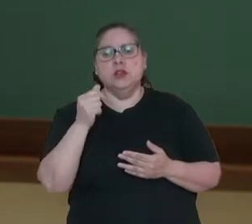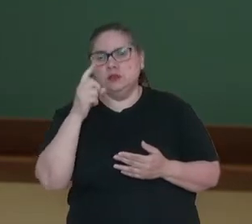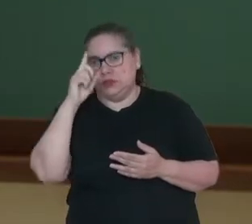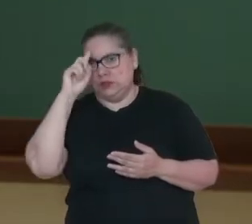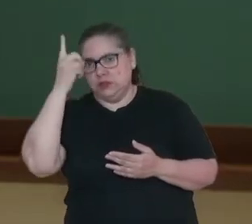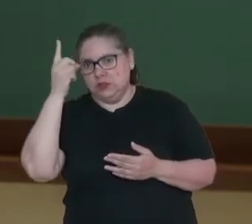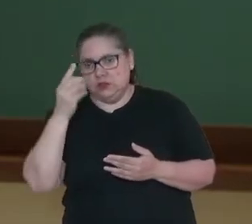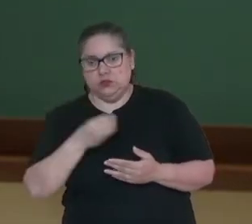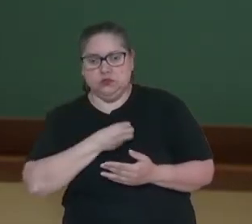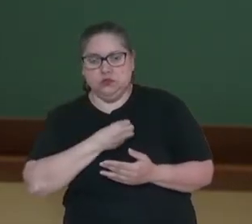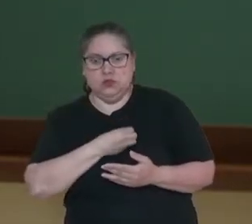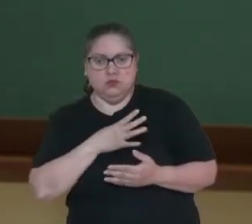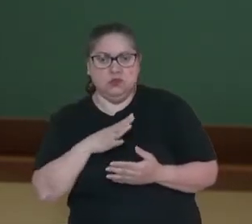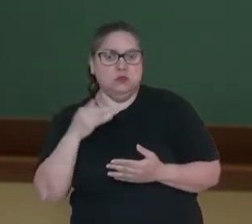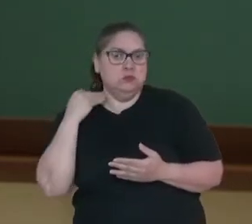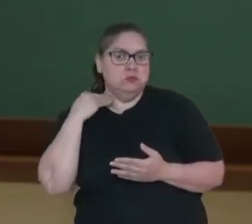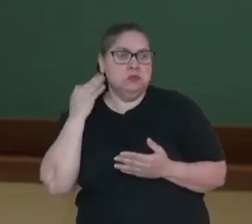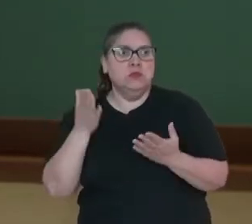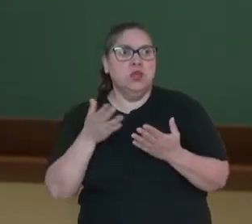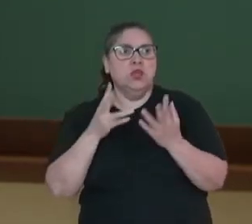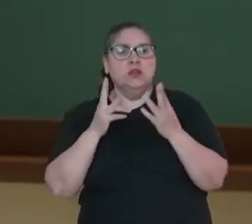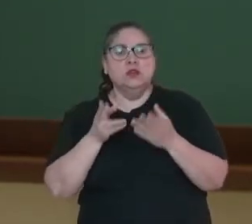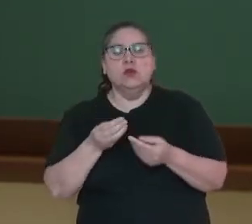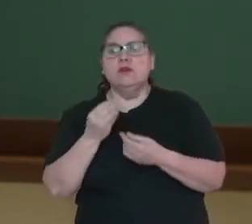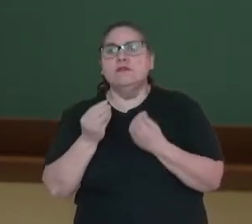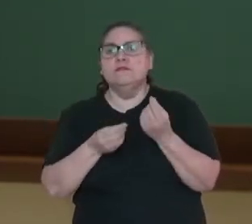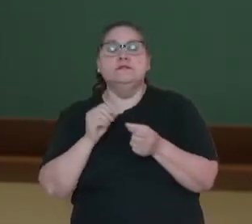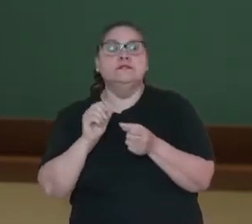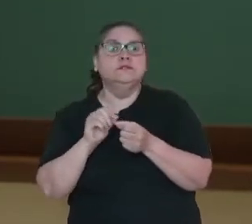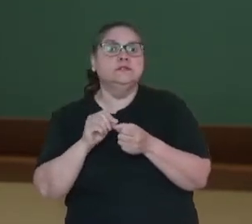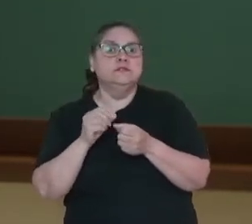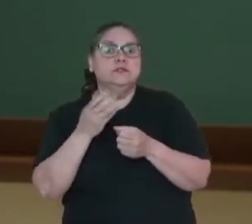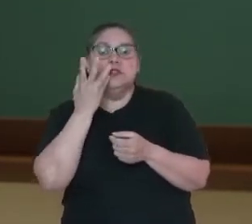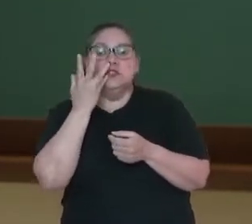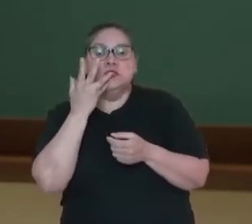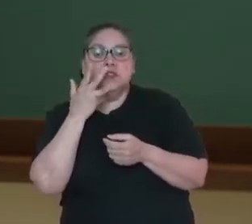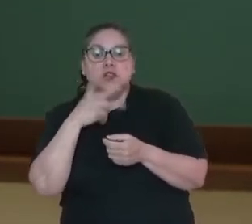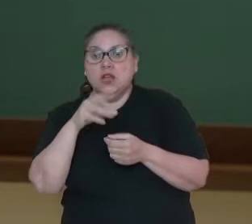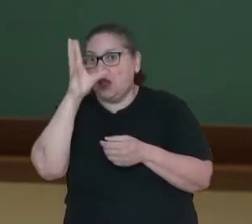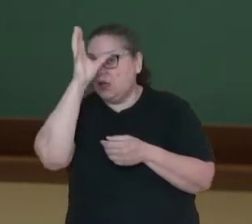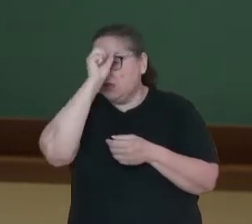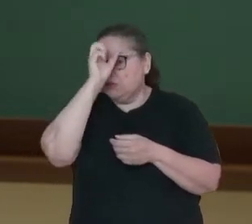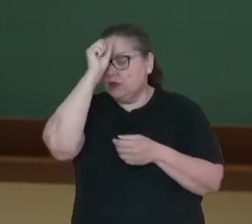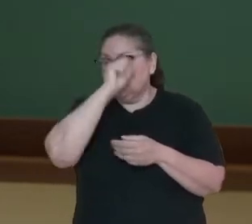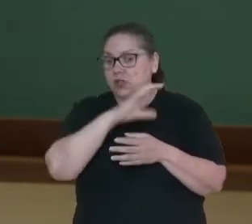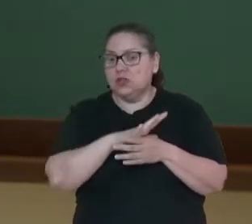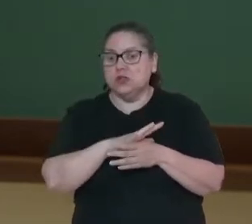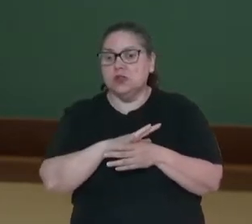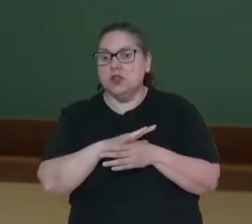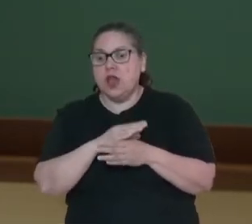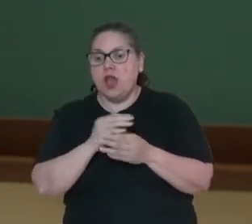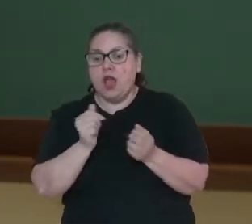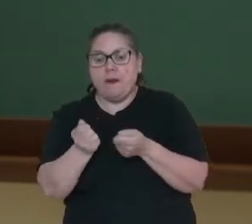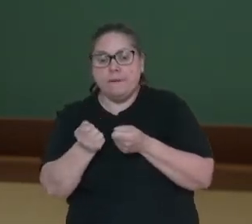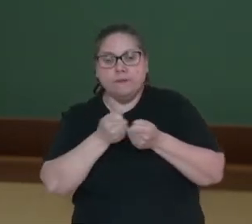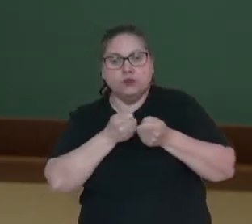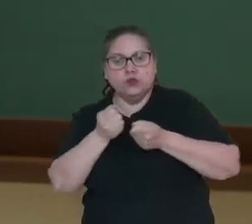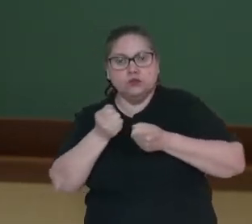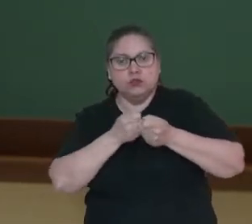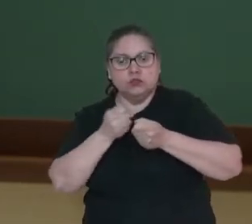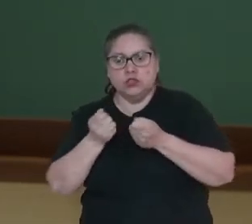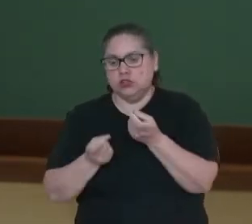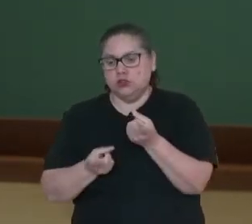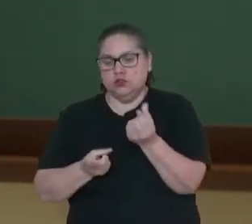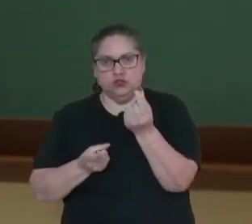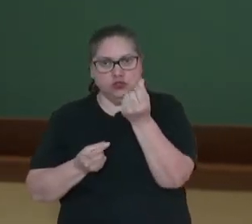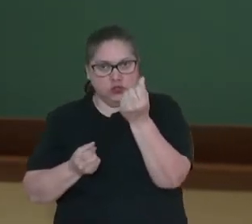do jogo da vida quanto o Banco Imobiliário, era fazer com que as crianças aprendessem a administrar o